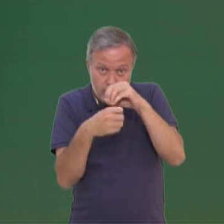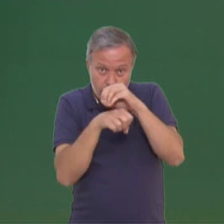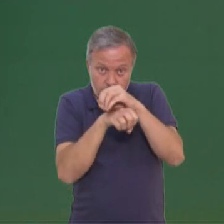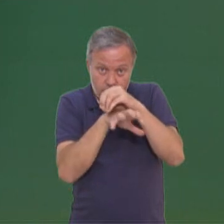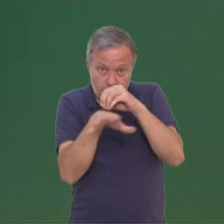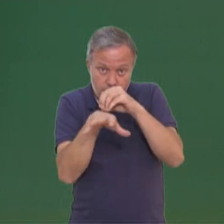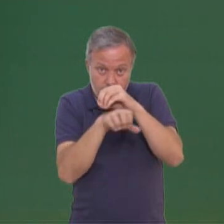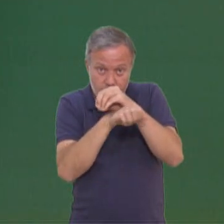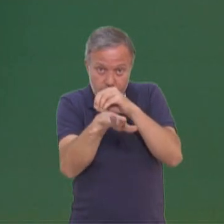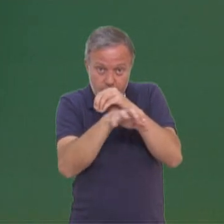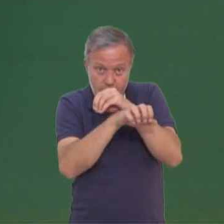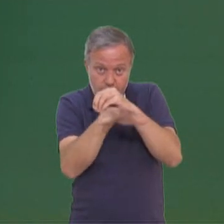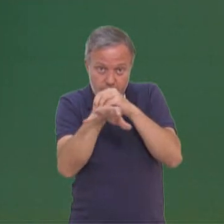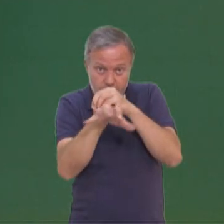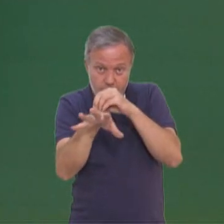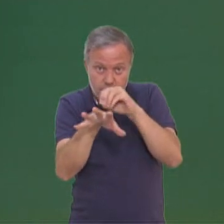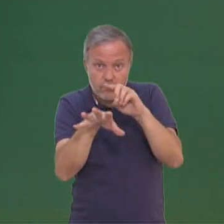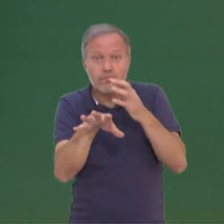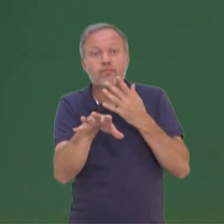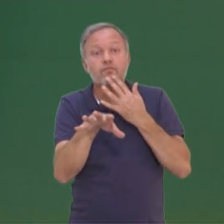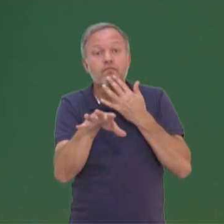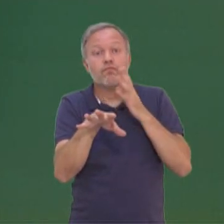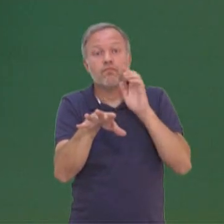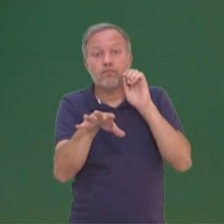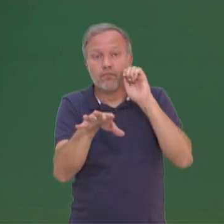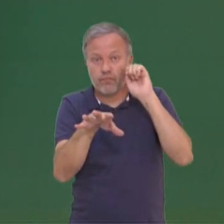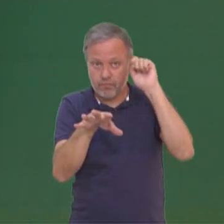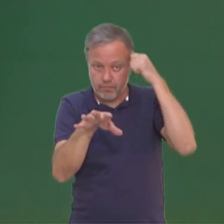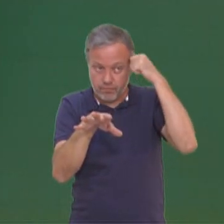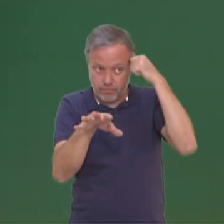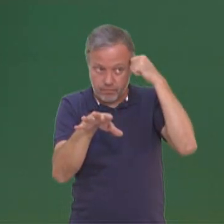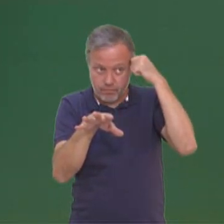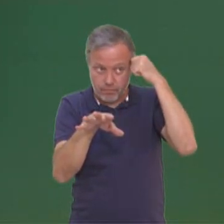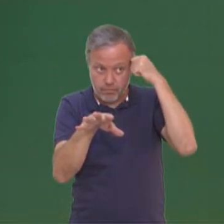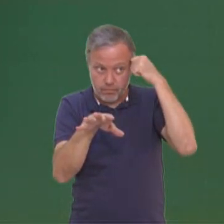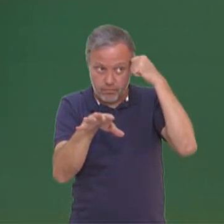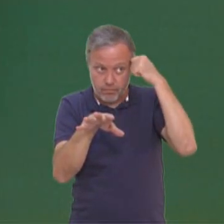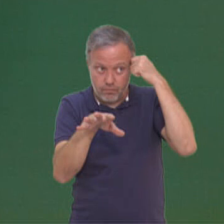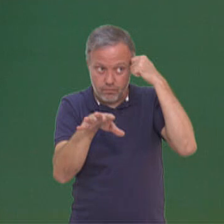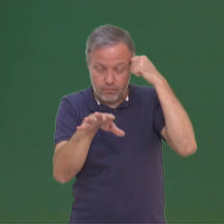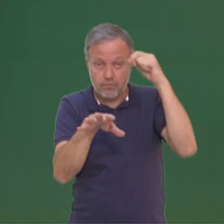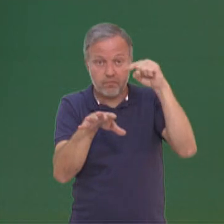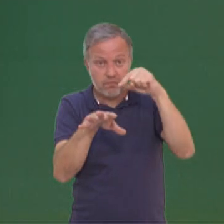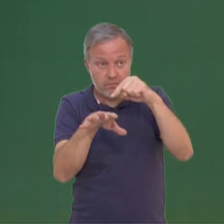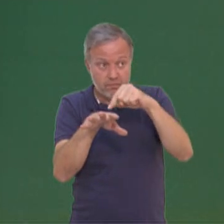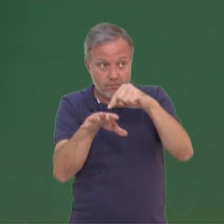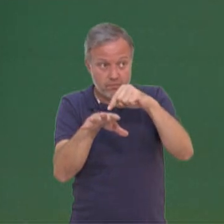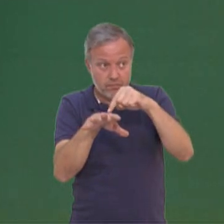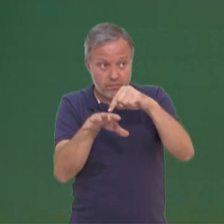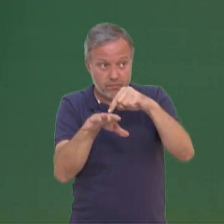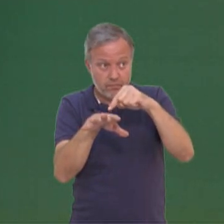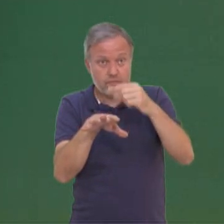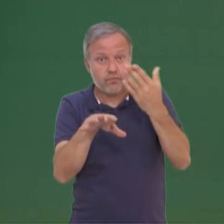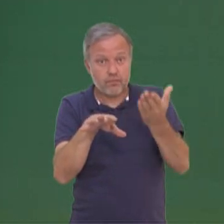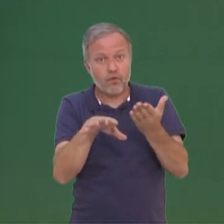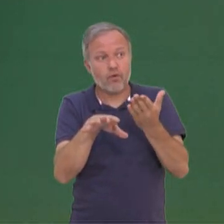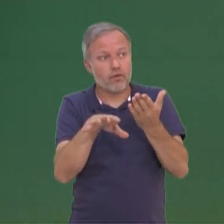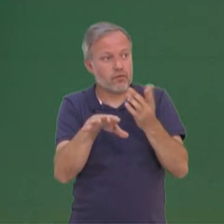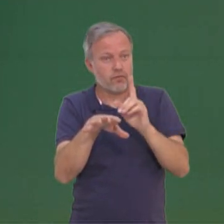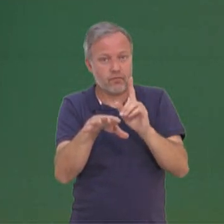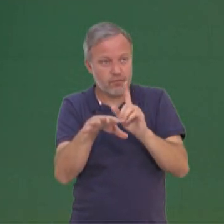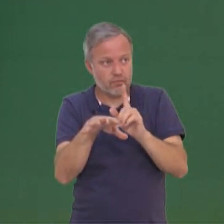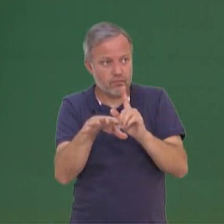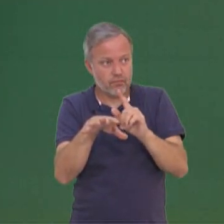esporos, que são pretos. Quando você vê um bolor preto no pão, Quer dizer, nossa, agora o meu pão embolorou?